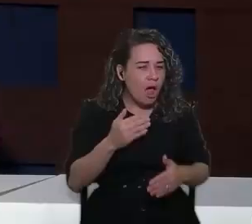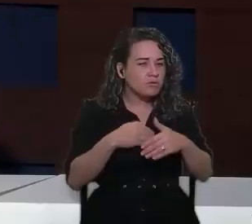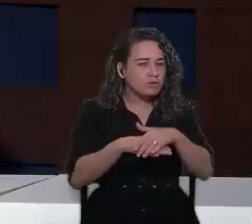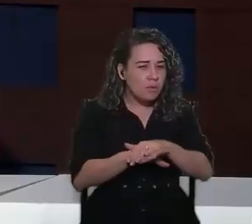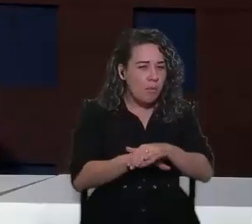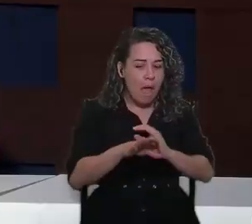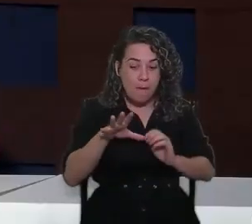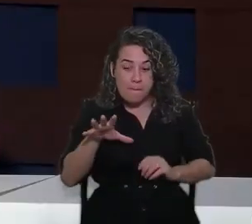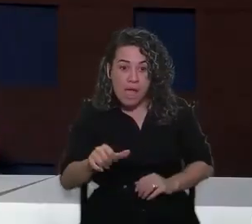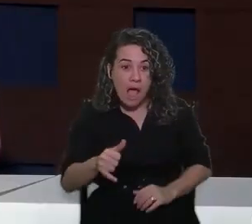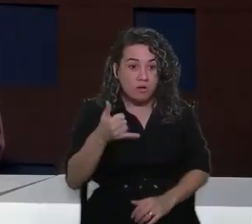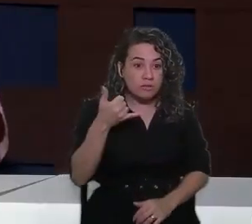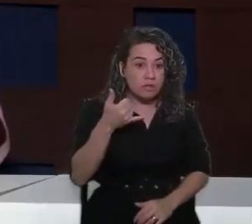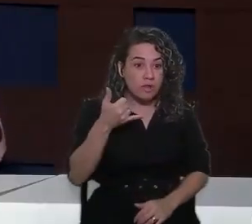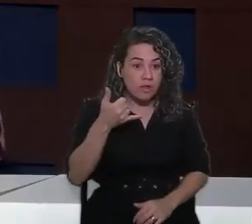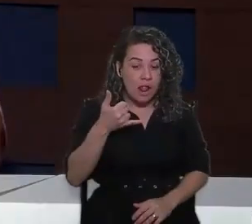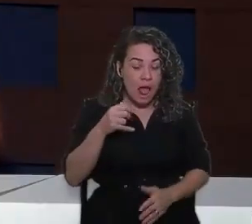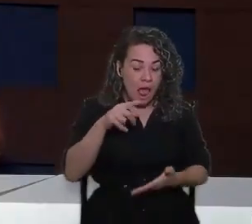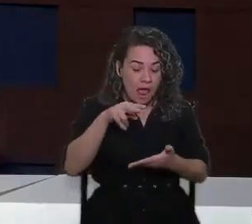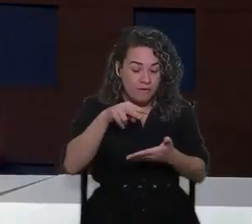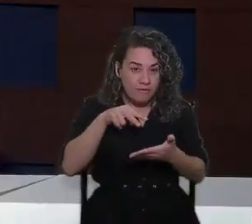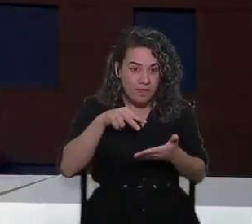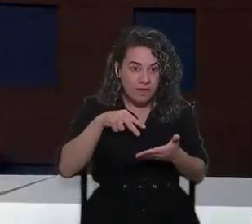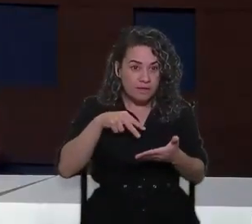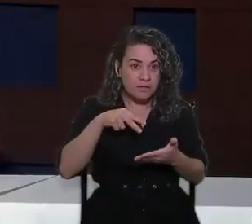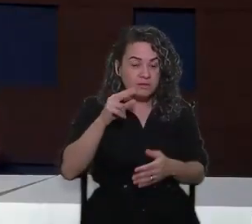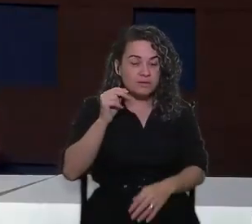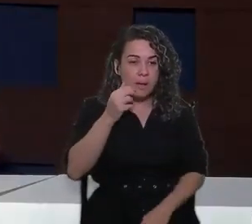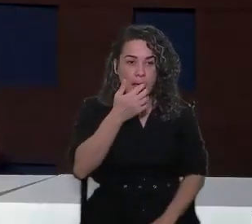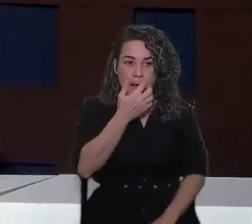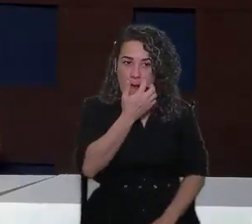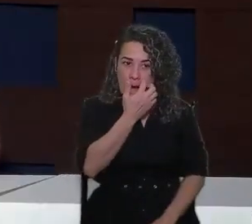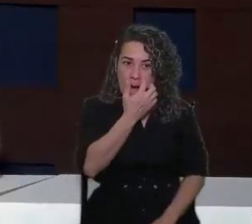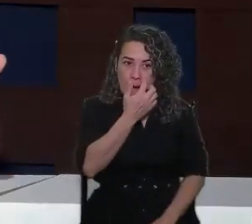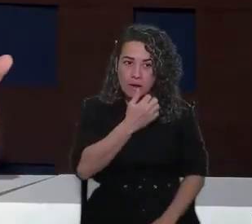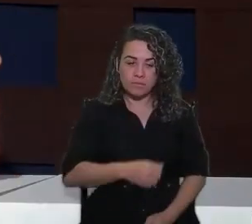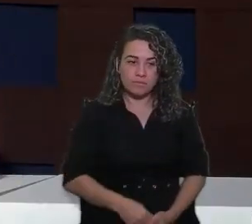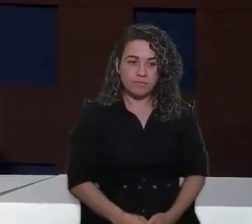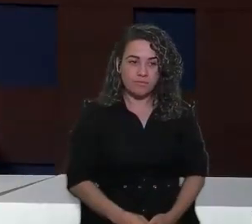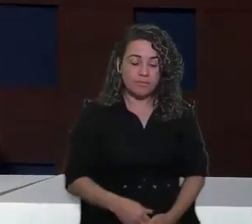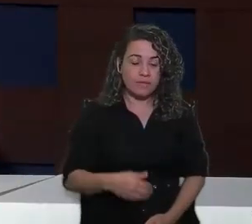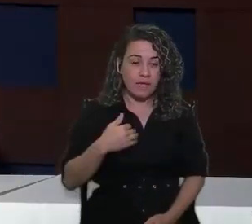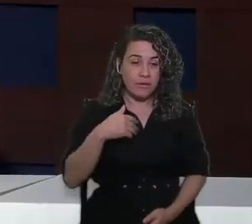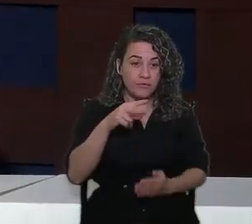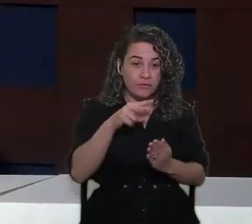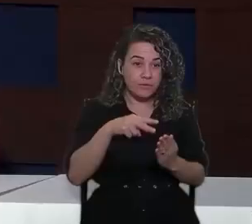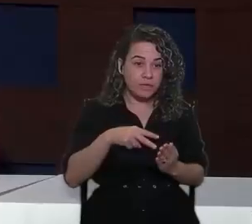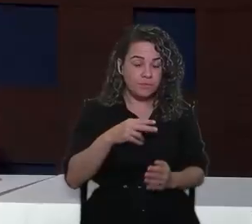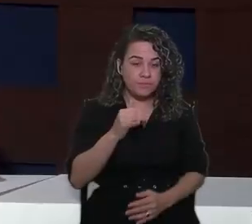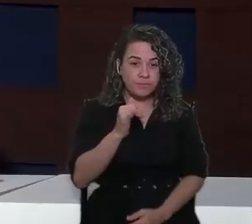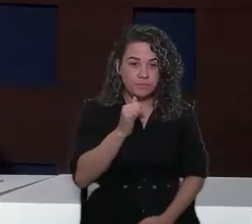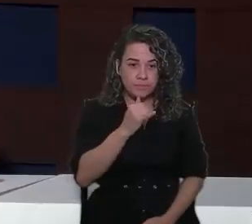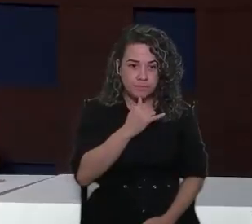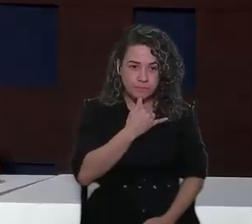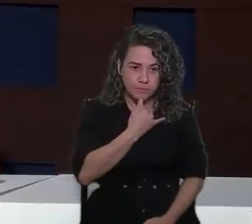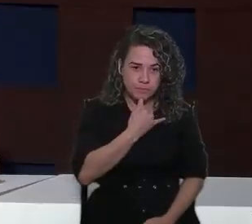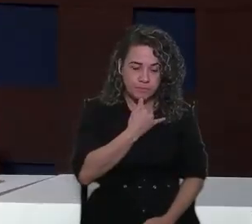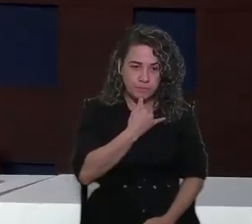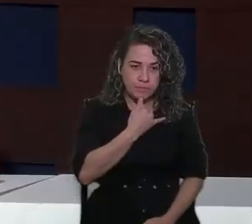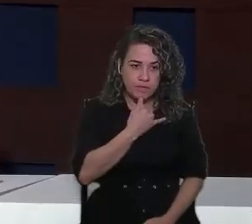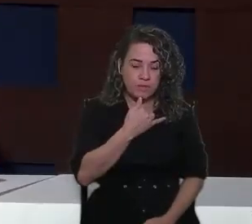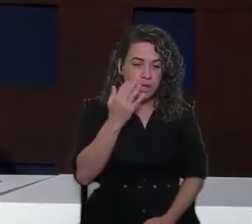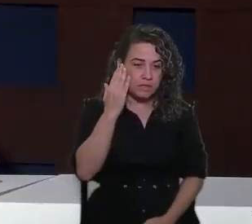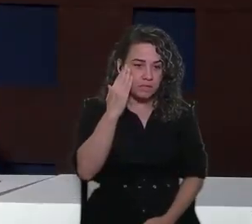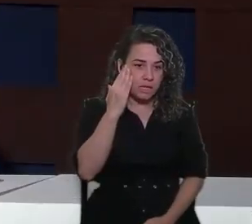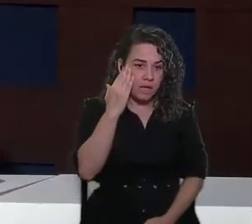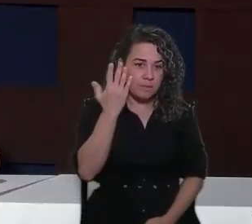mundo. E quando eu olhei o celular, eu tive a enorme tristeza de saber que